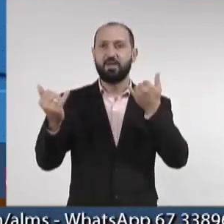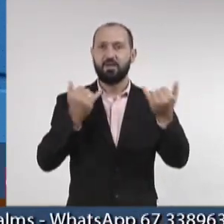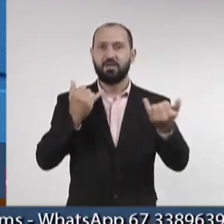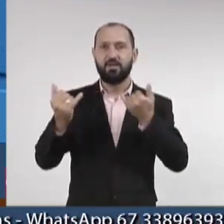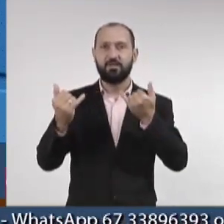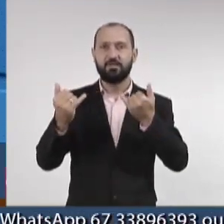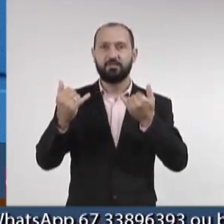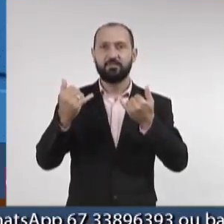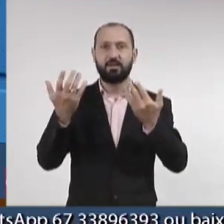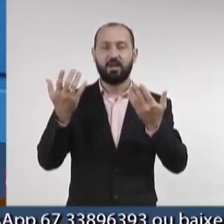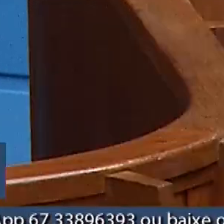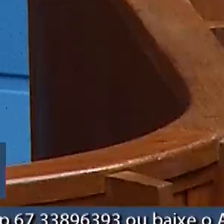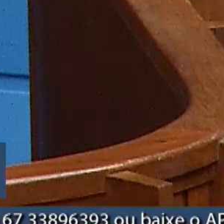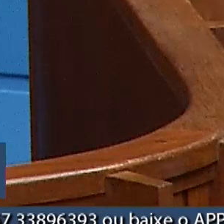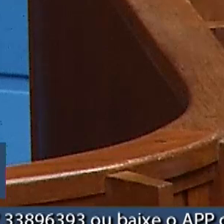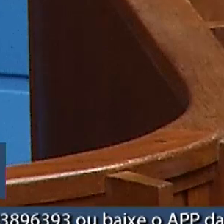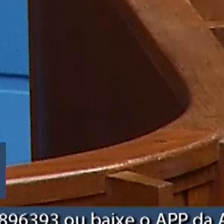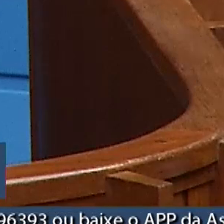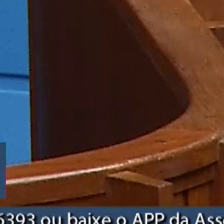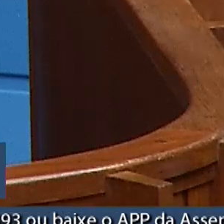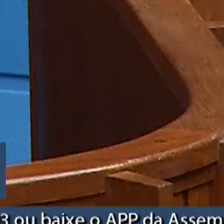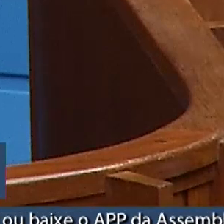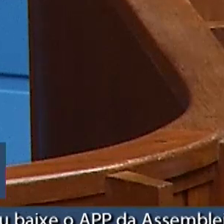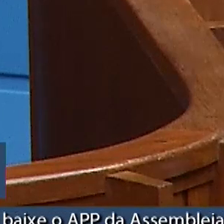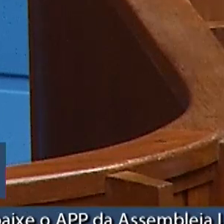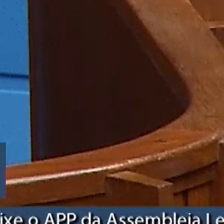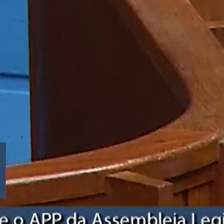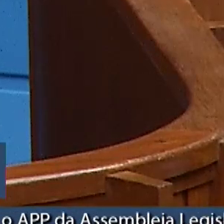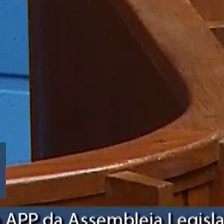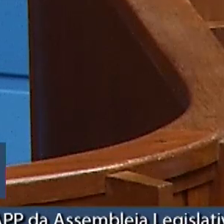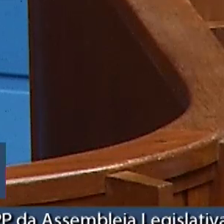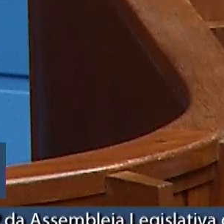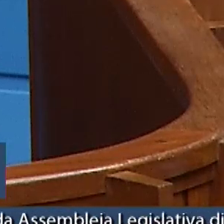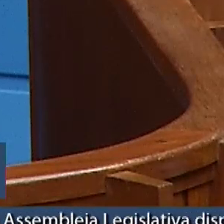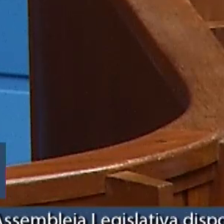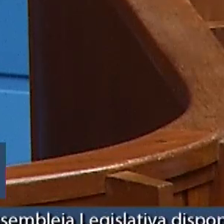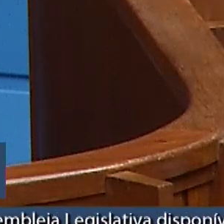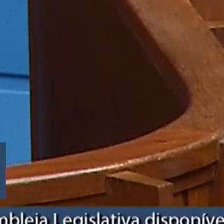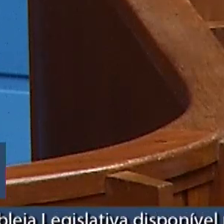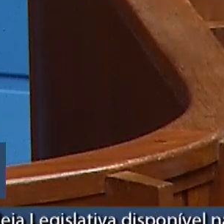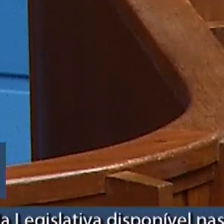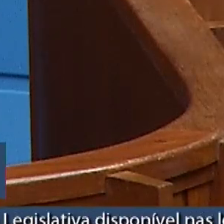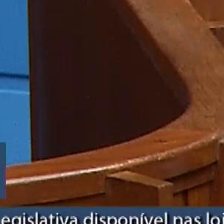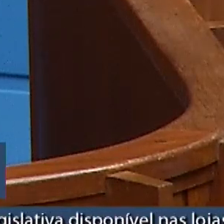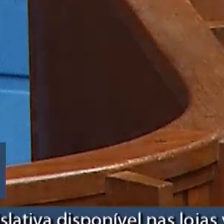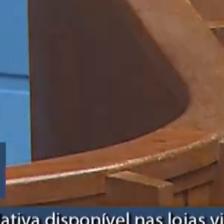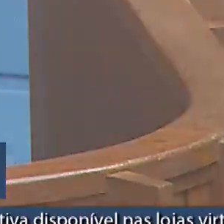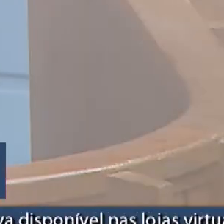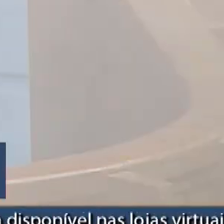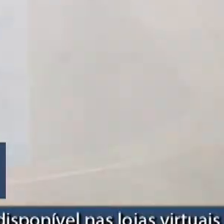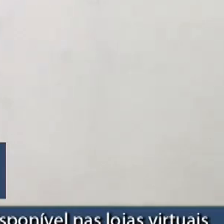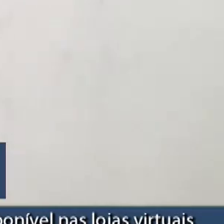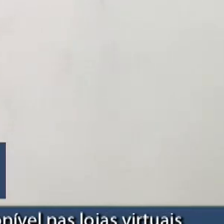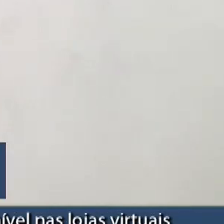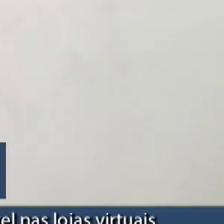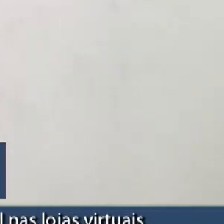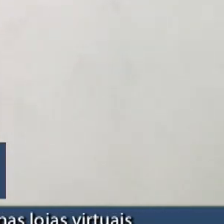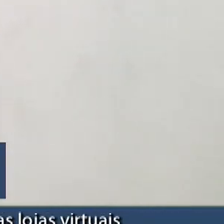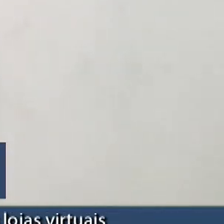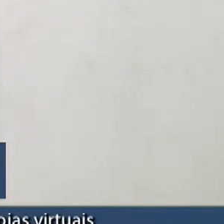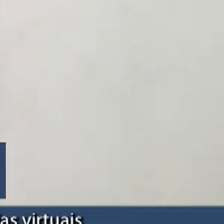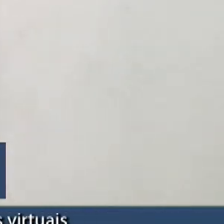do município de Rio Brilhante. Deputado Pedrocia Neto, aquilo